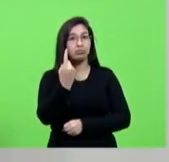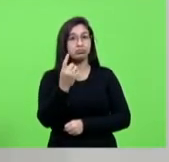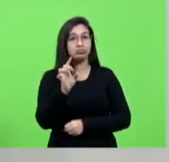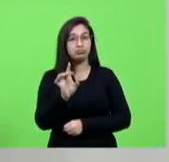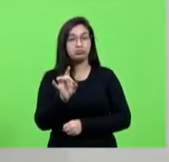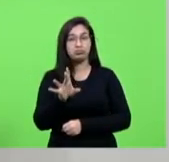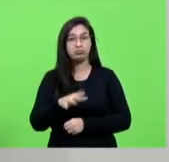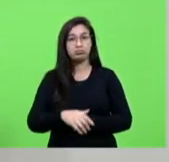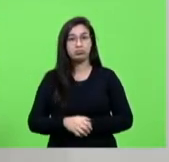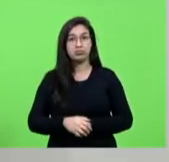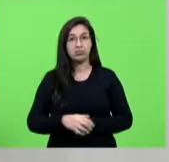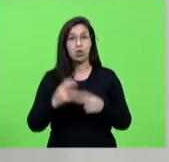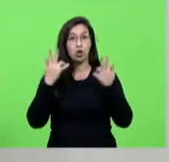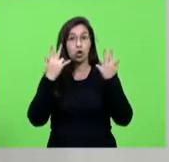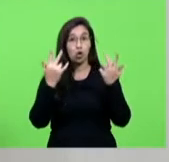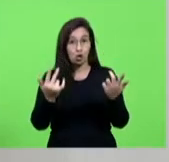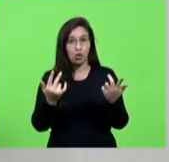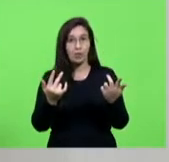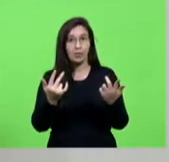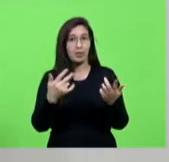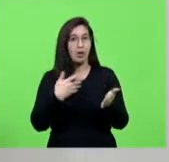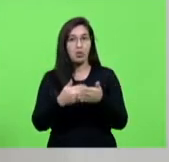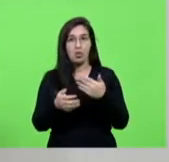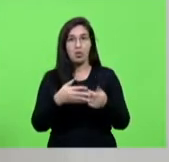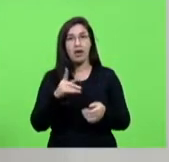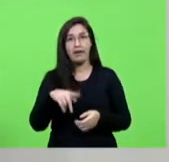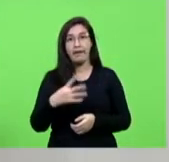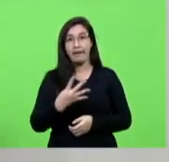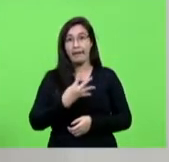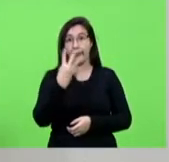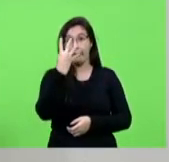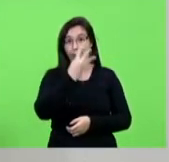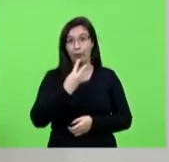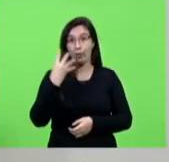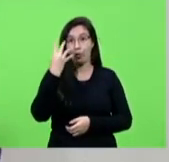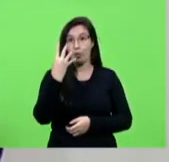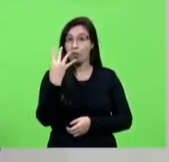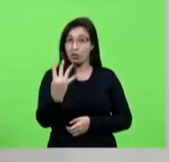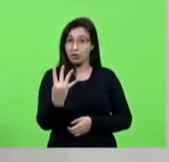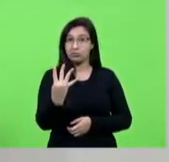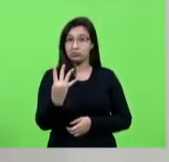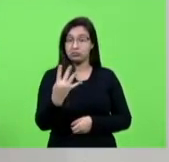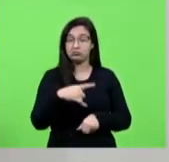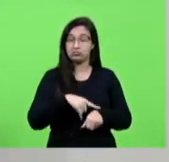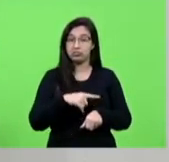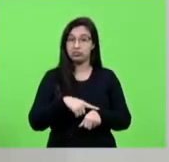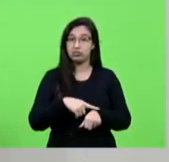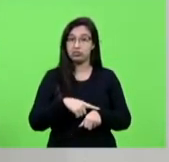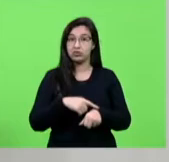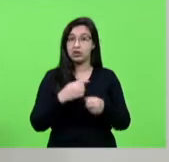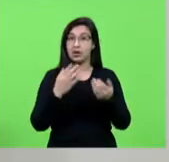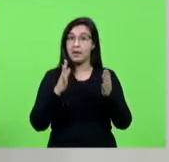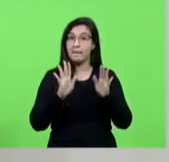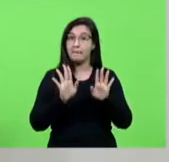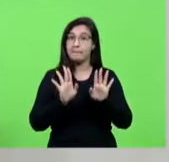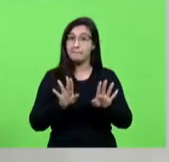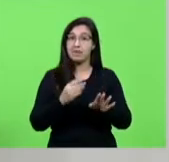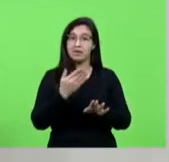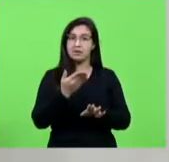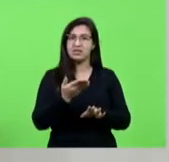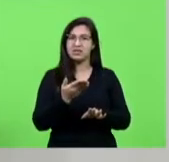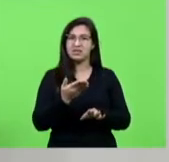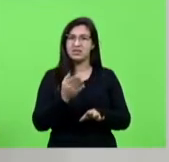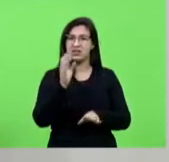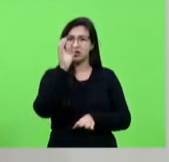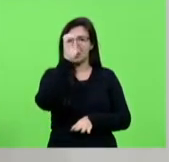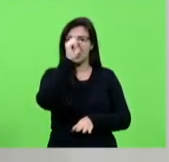O normal de uma aula, de qualquer aula, é 4 horas. Eles estão funcionando uma hora por dia. O que que se aprende uma hora por